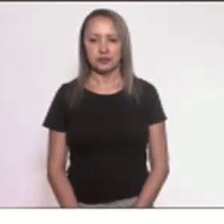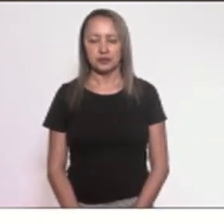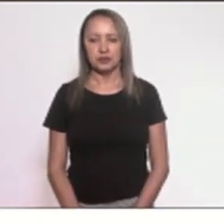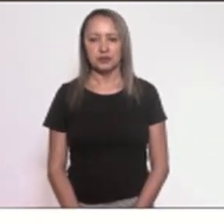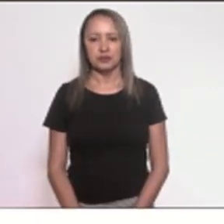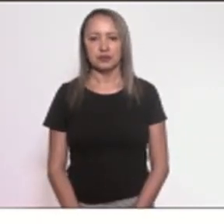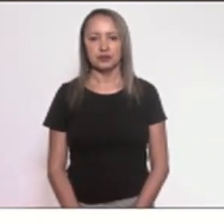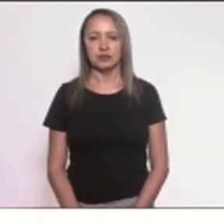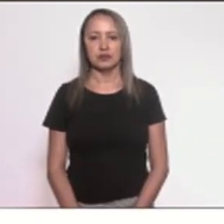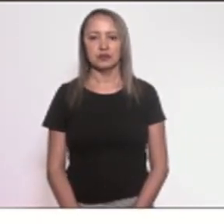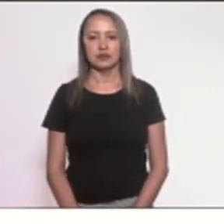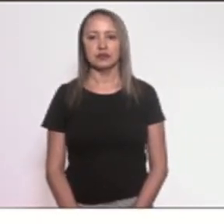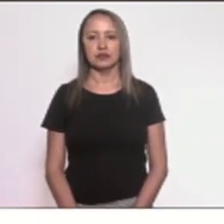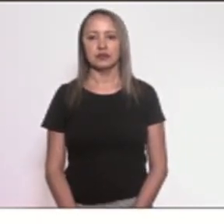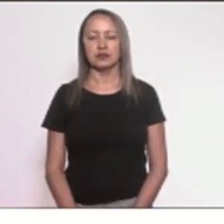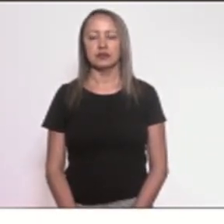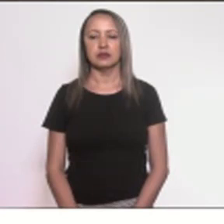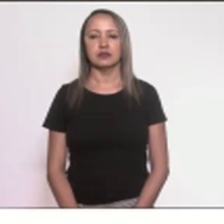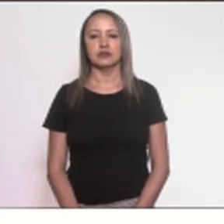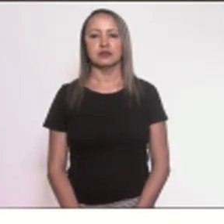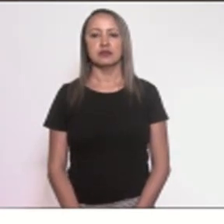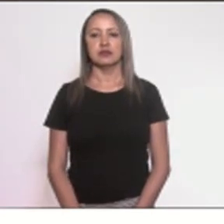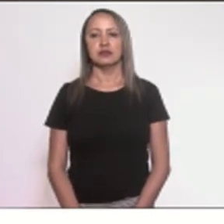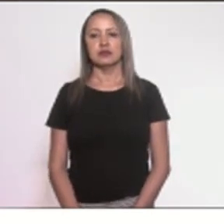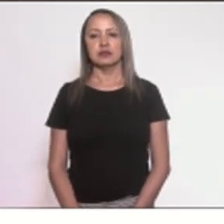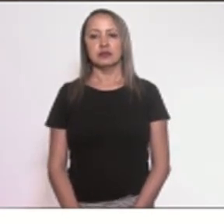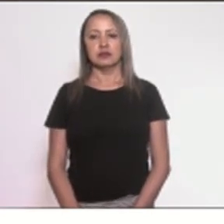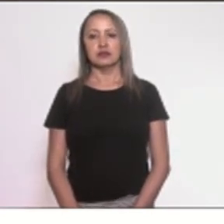rompendo aqueles que assinaram